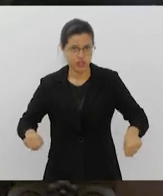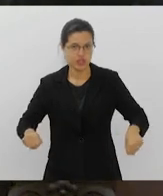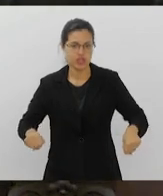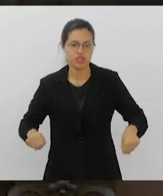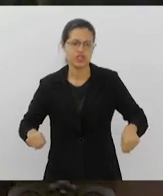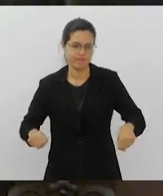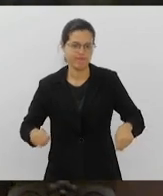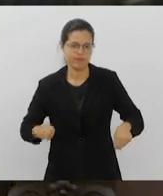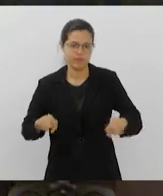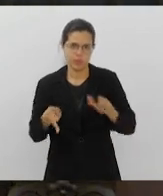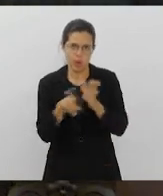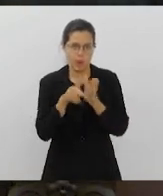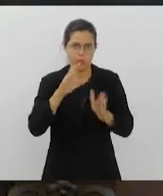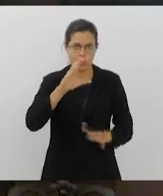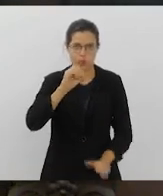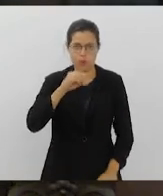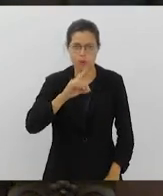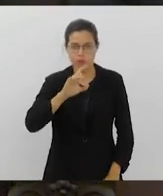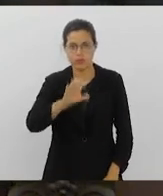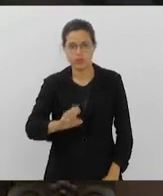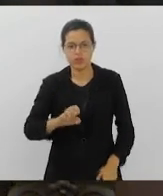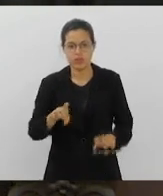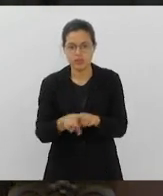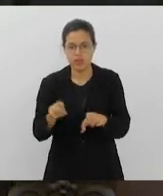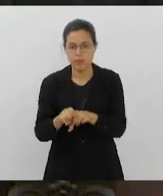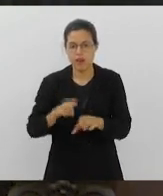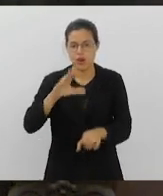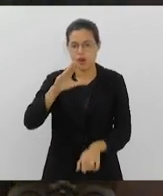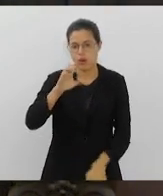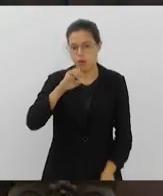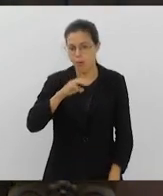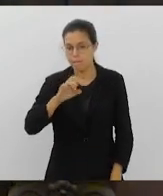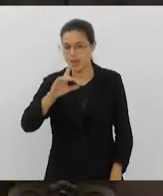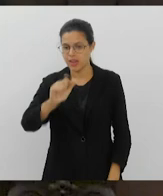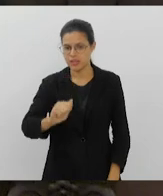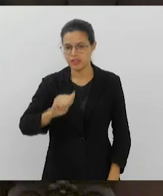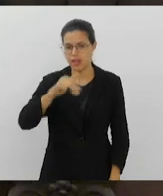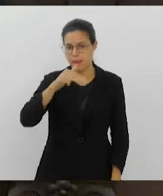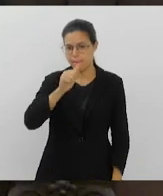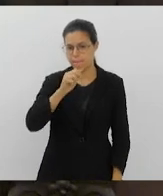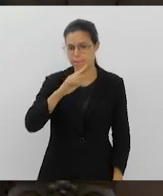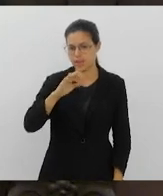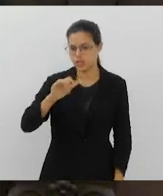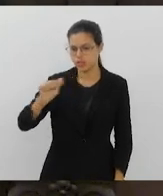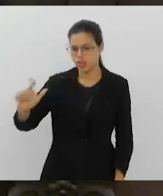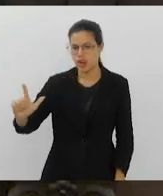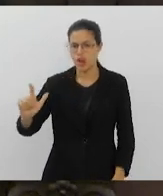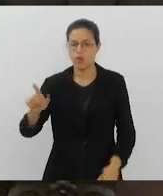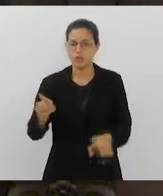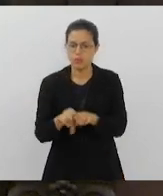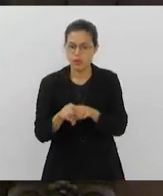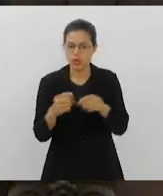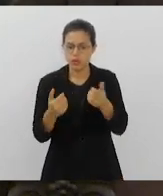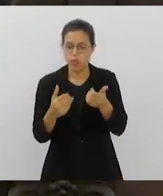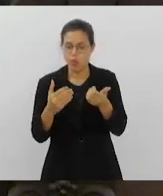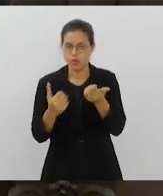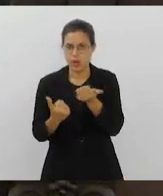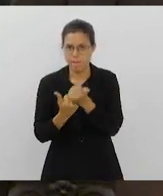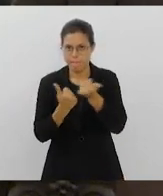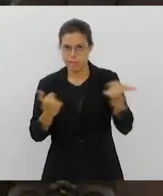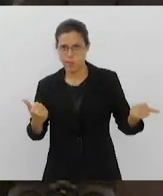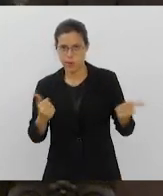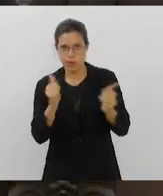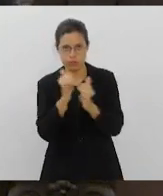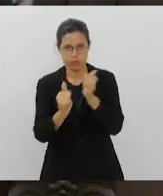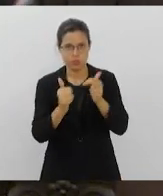Coma, da Comenda Martial Arts, da Comenda de Apoio ao Esporte, da Comenda